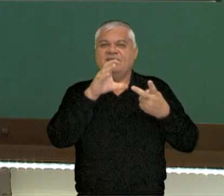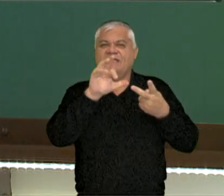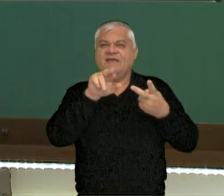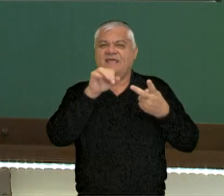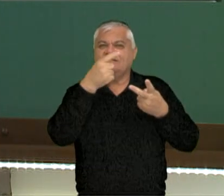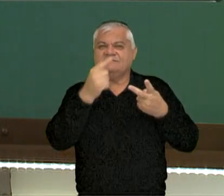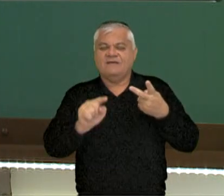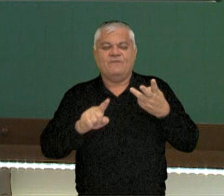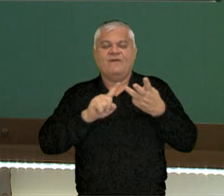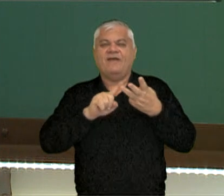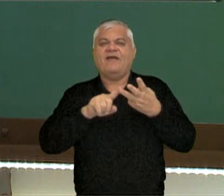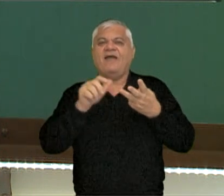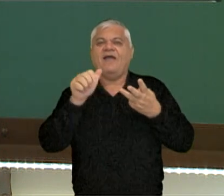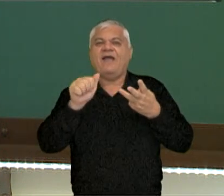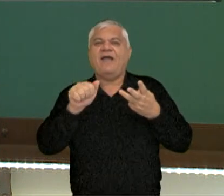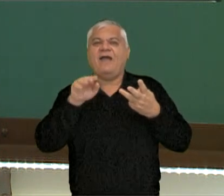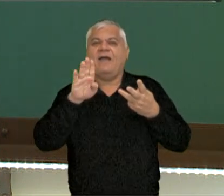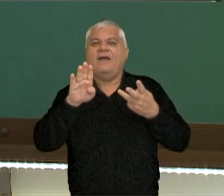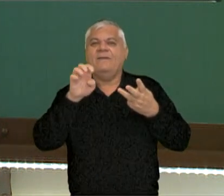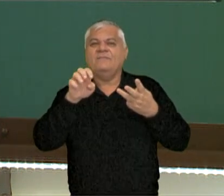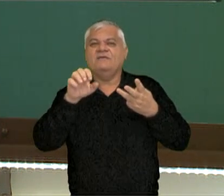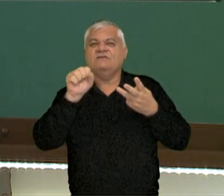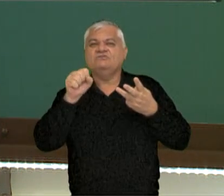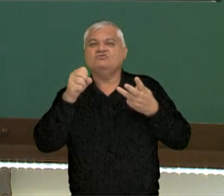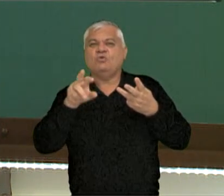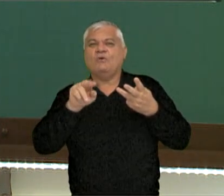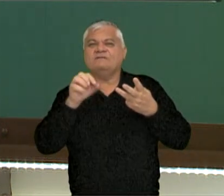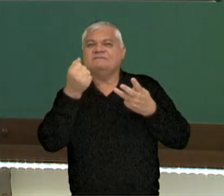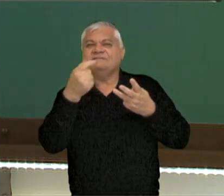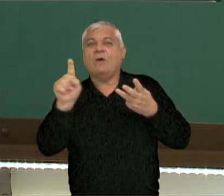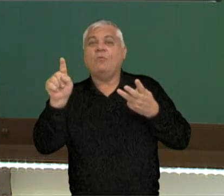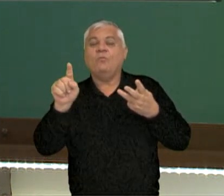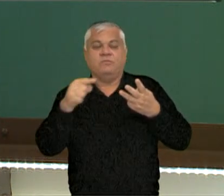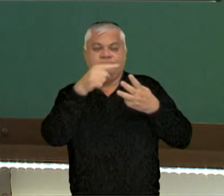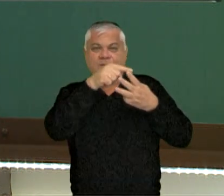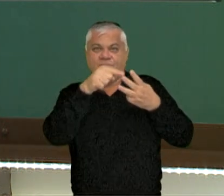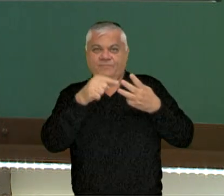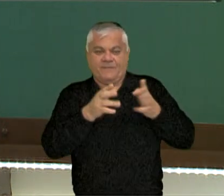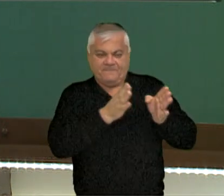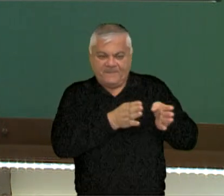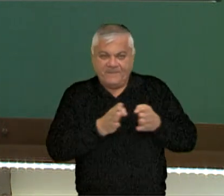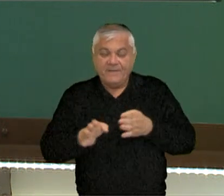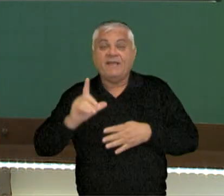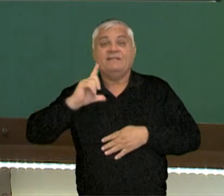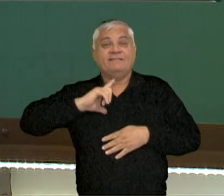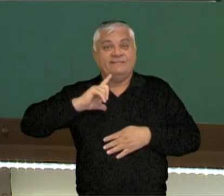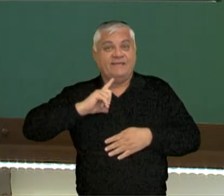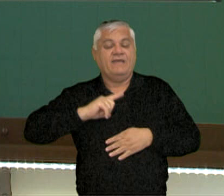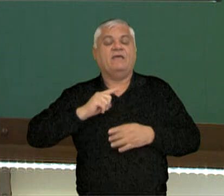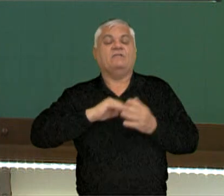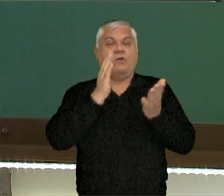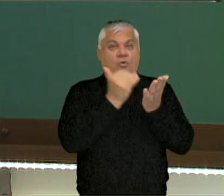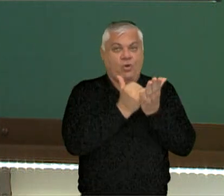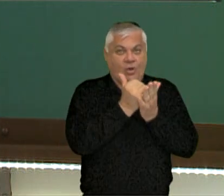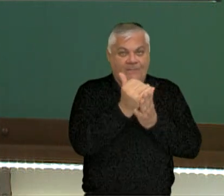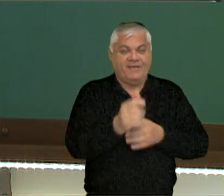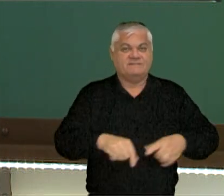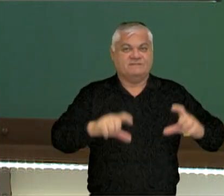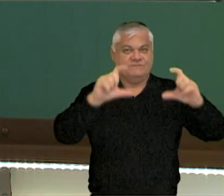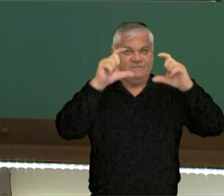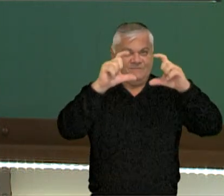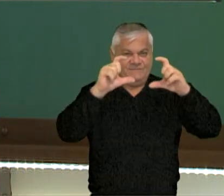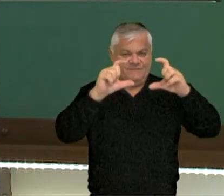reabsorção. Essas 3 etapas acontecem, então, nas vias urinárias, né? Começa nos rins e